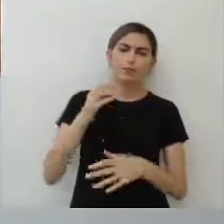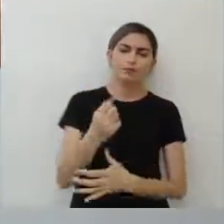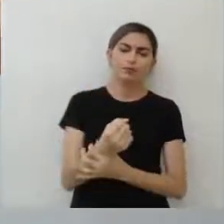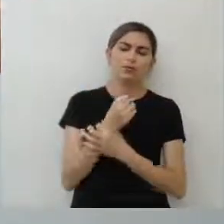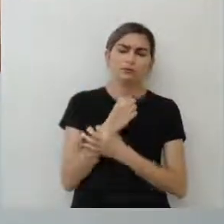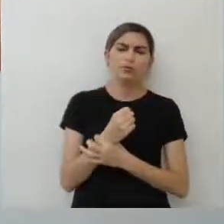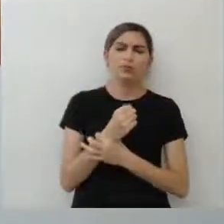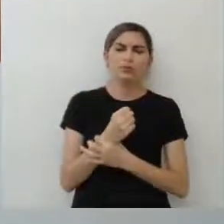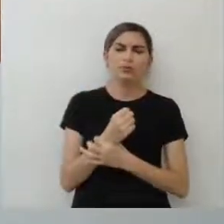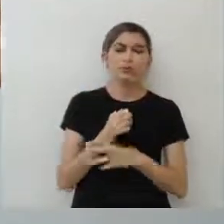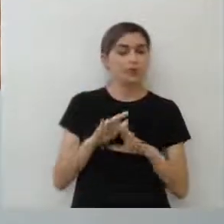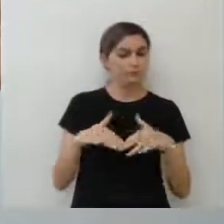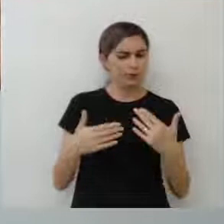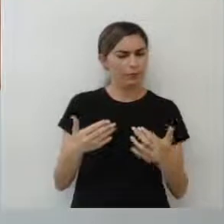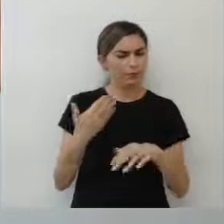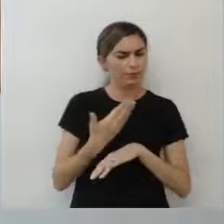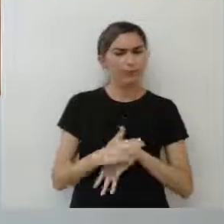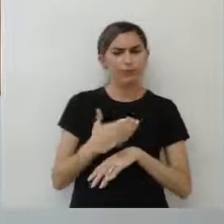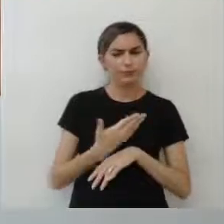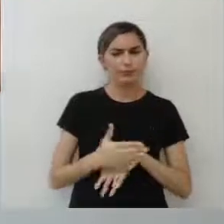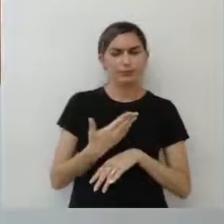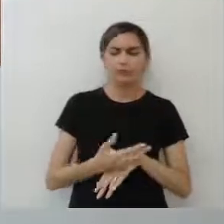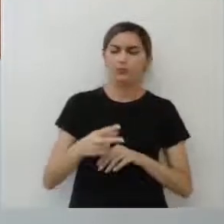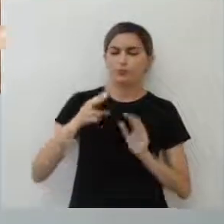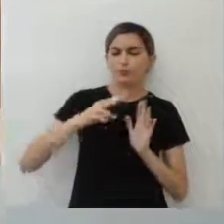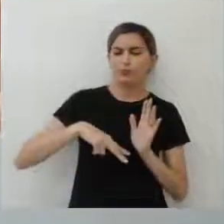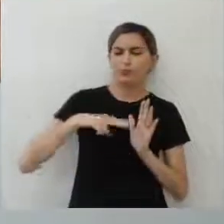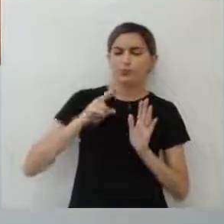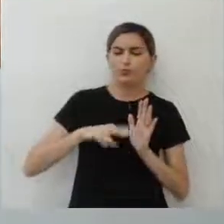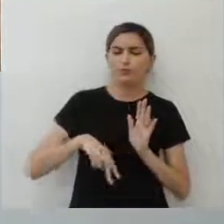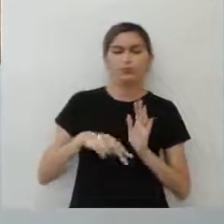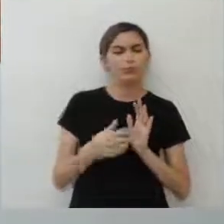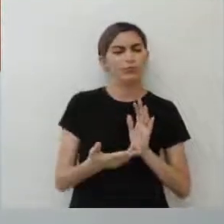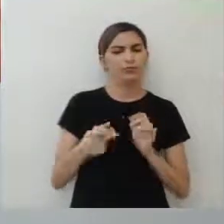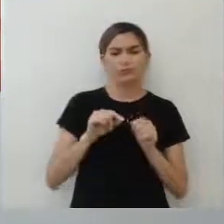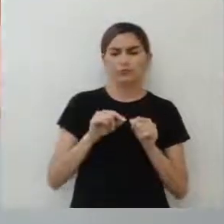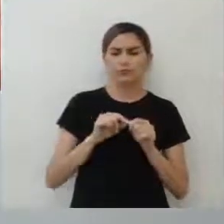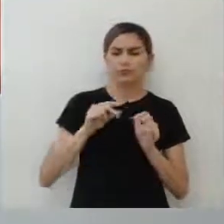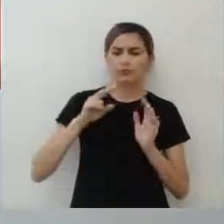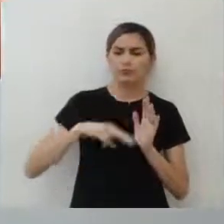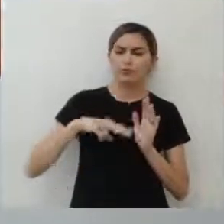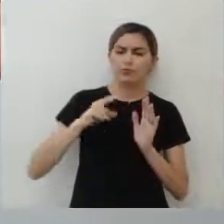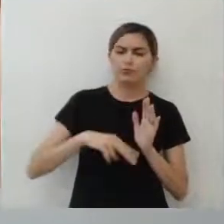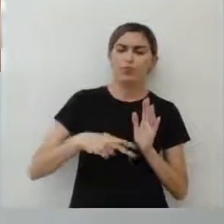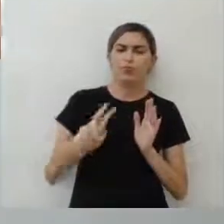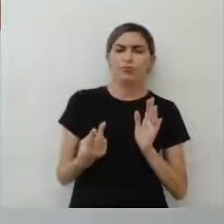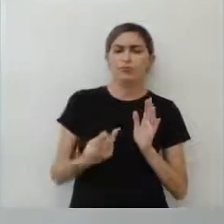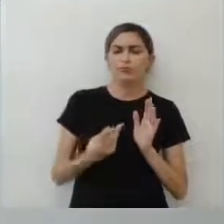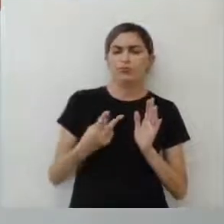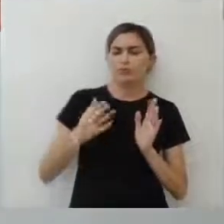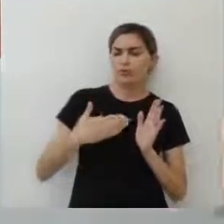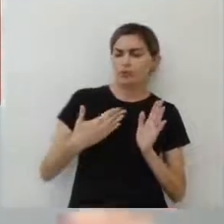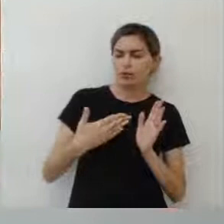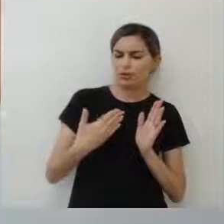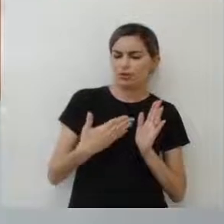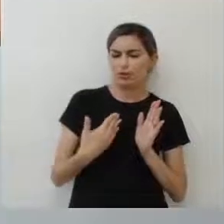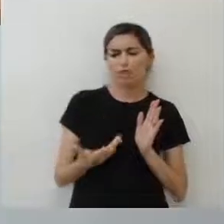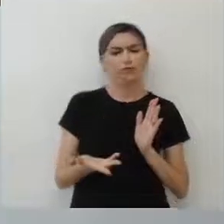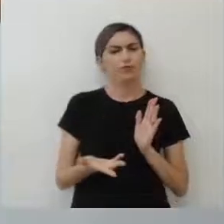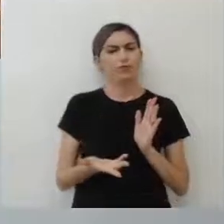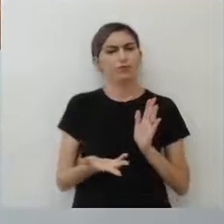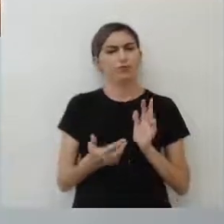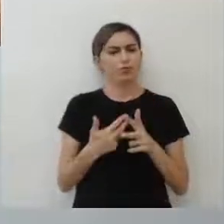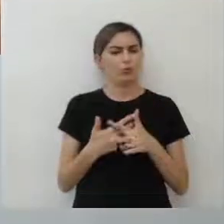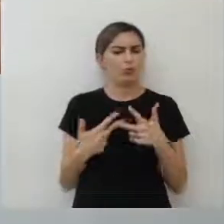segura. Então, vamos praticar mais a leitura. Quando eu falo leitura, eu não estou falando só sobre leituras de livros, né,